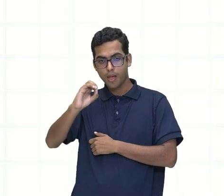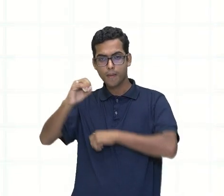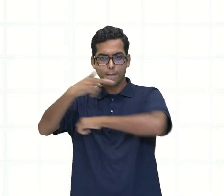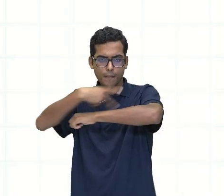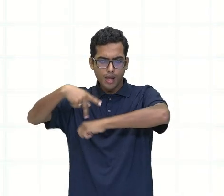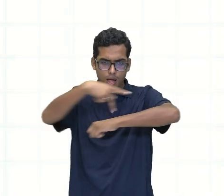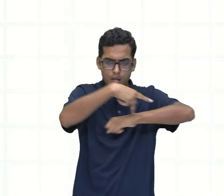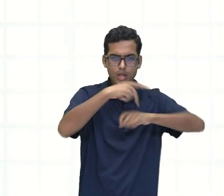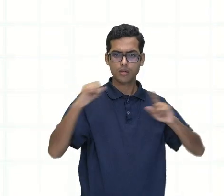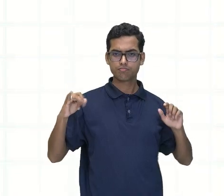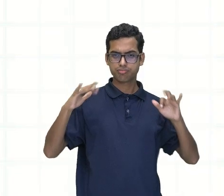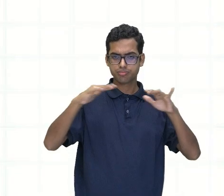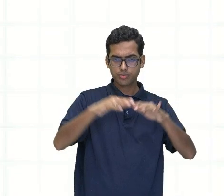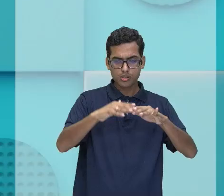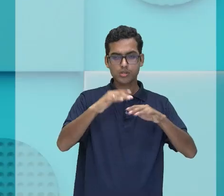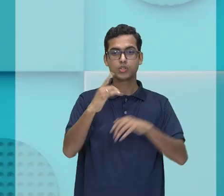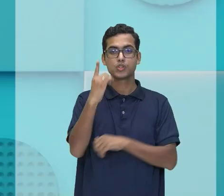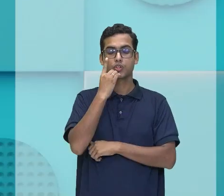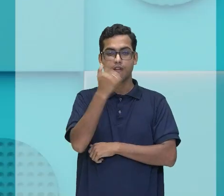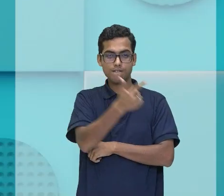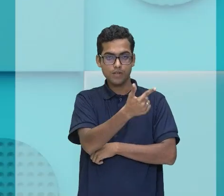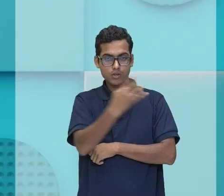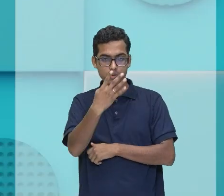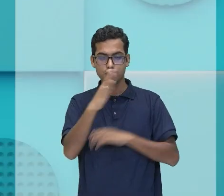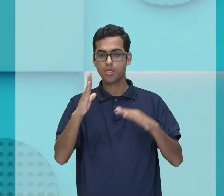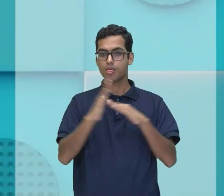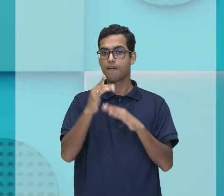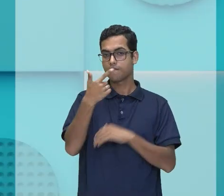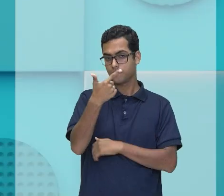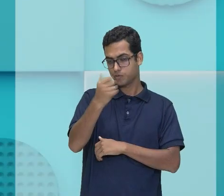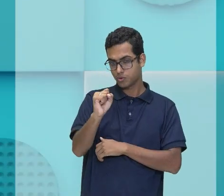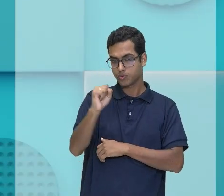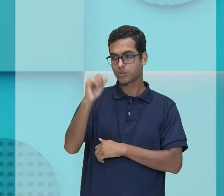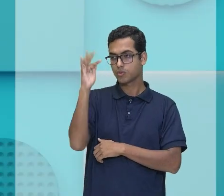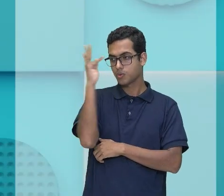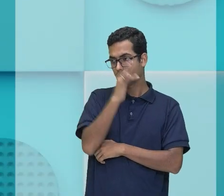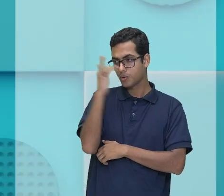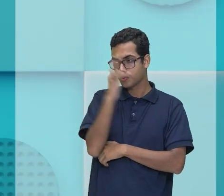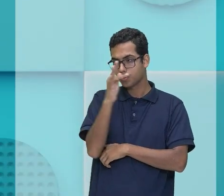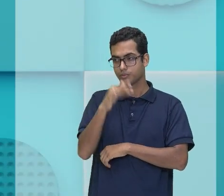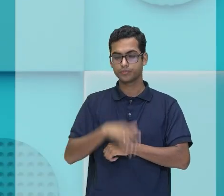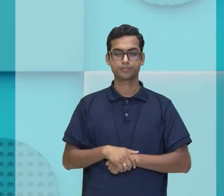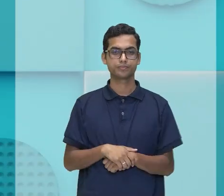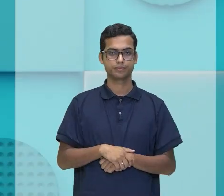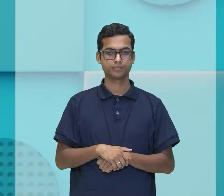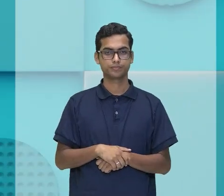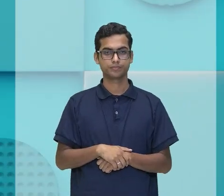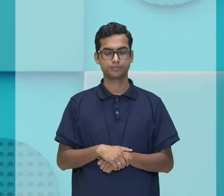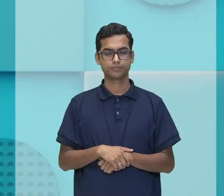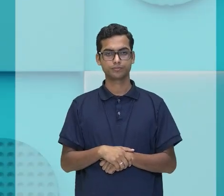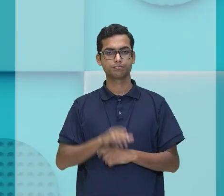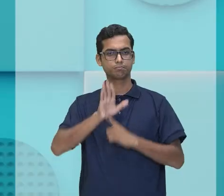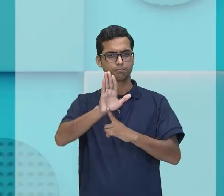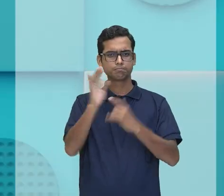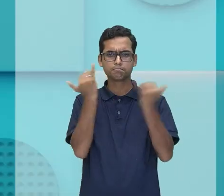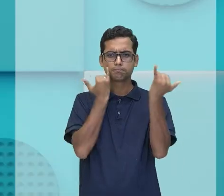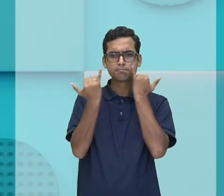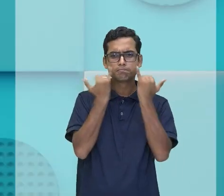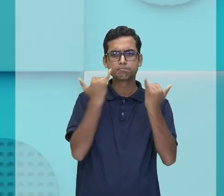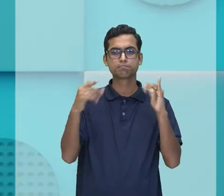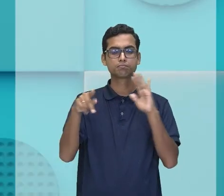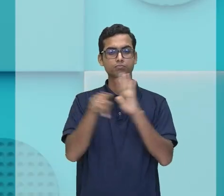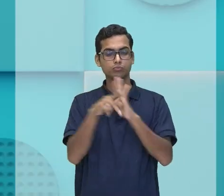essa notícia, né? Informações aí, o texto ele traz informações sobre essa notícia, sobre esse fato